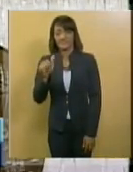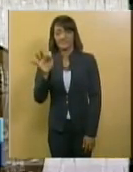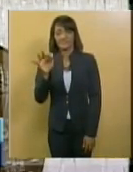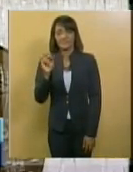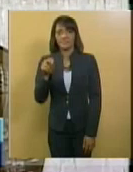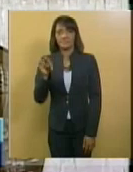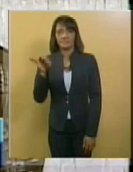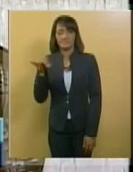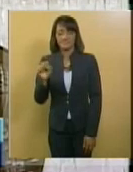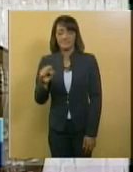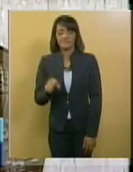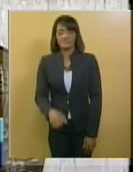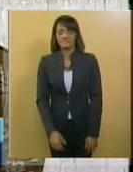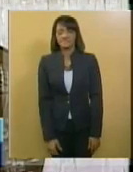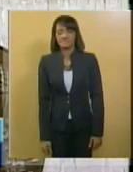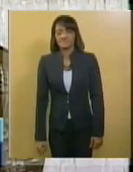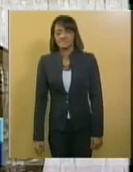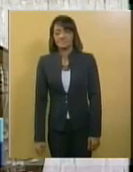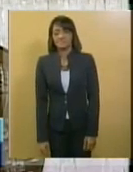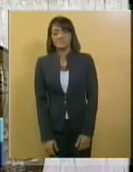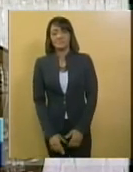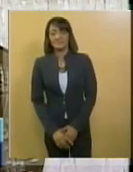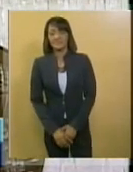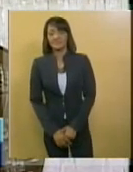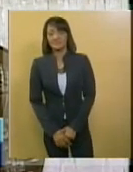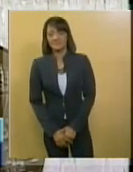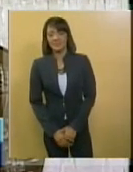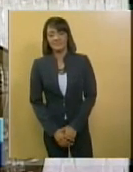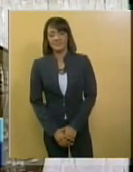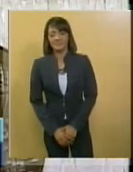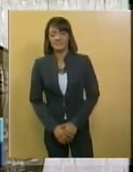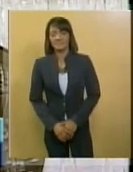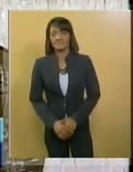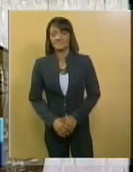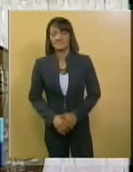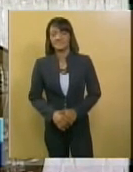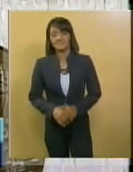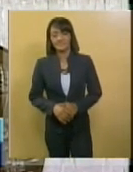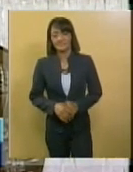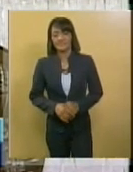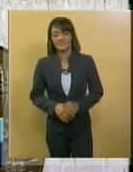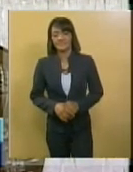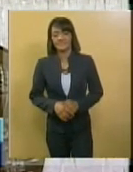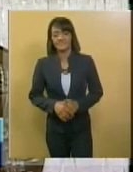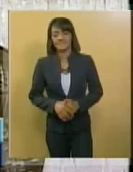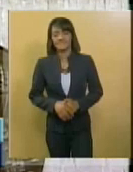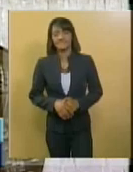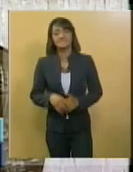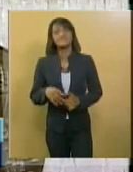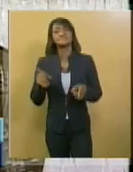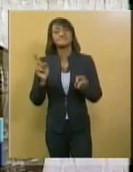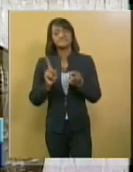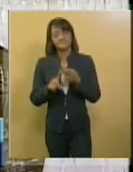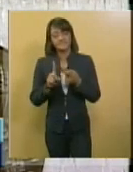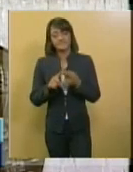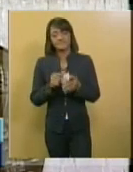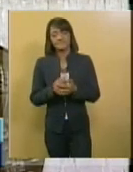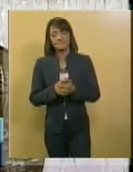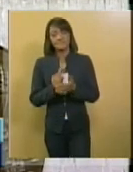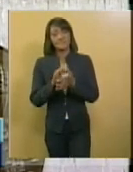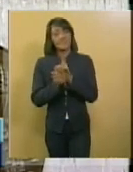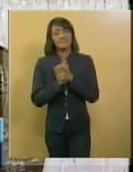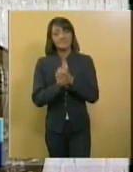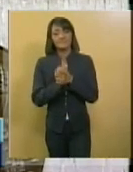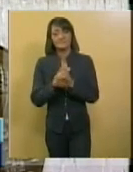Deputado Luciano, Também para